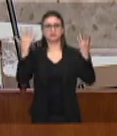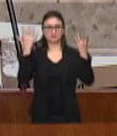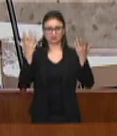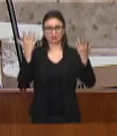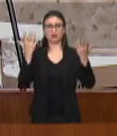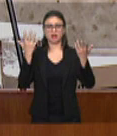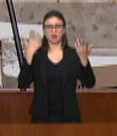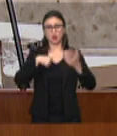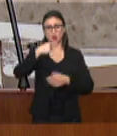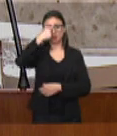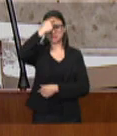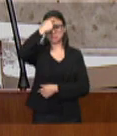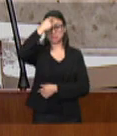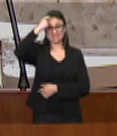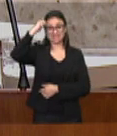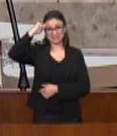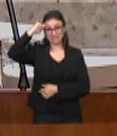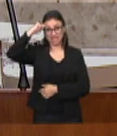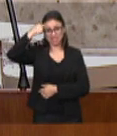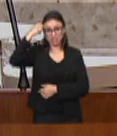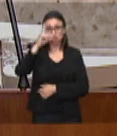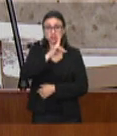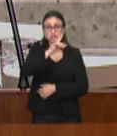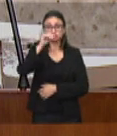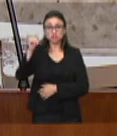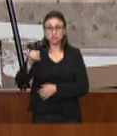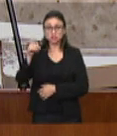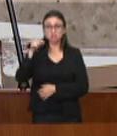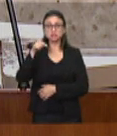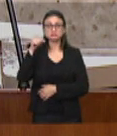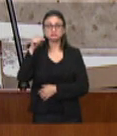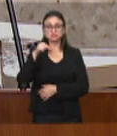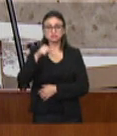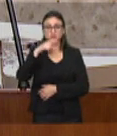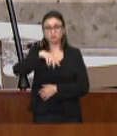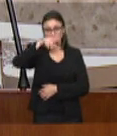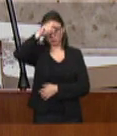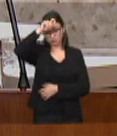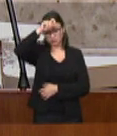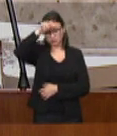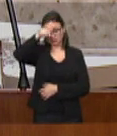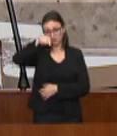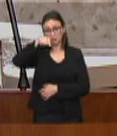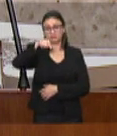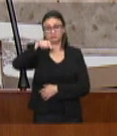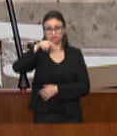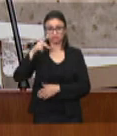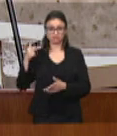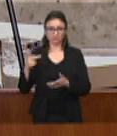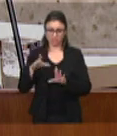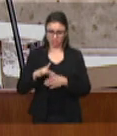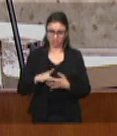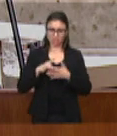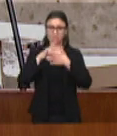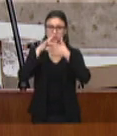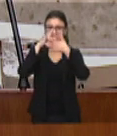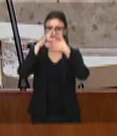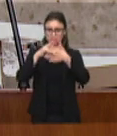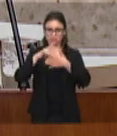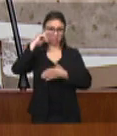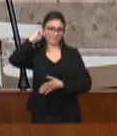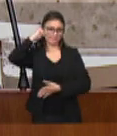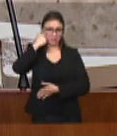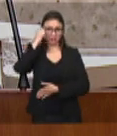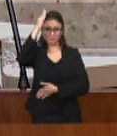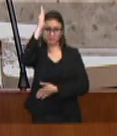a consciência negra no dia em que Zumbi, uma emblemática liderança preta do